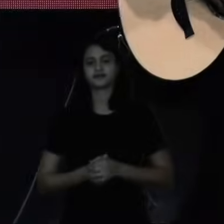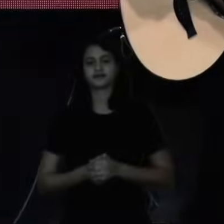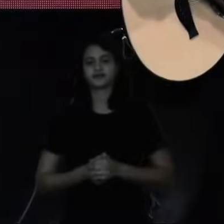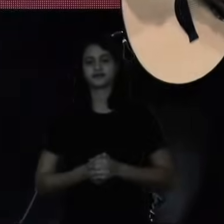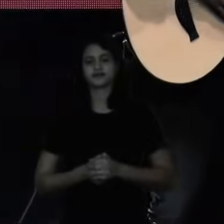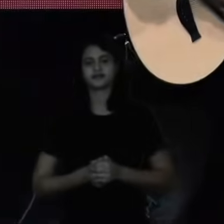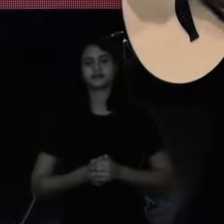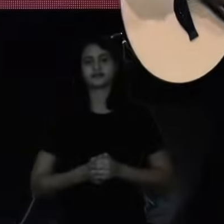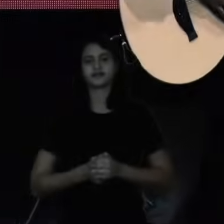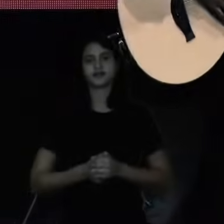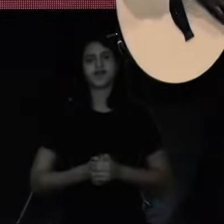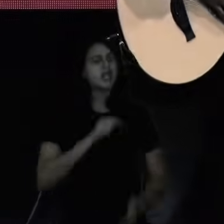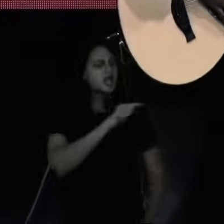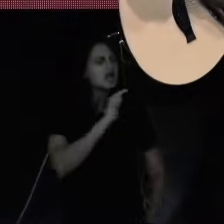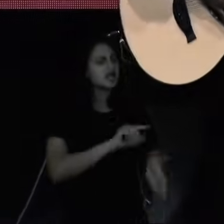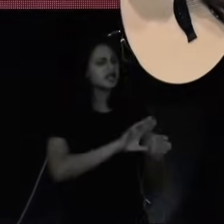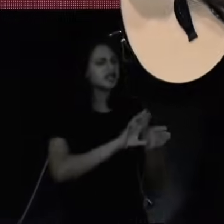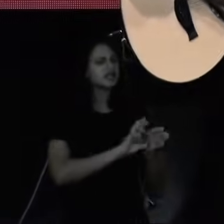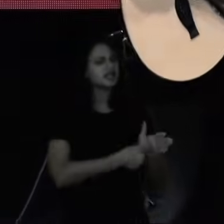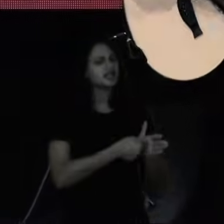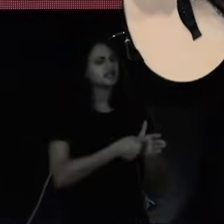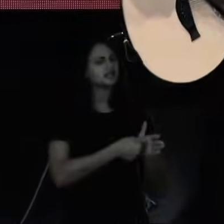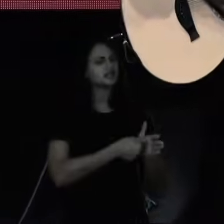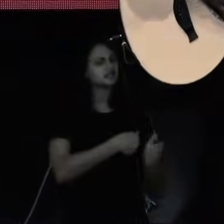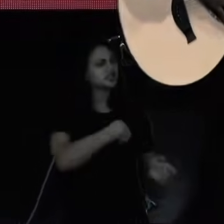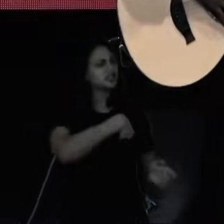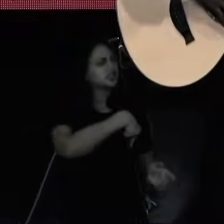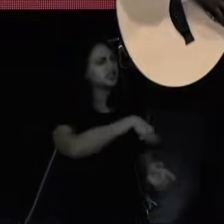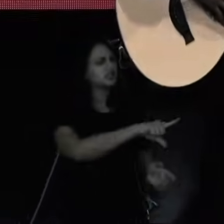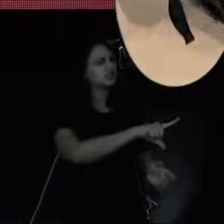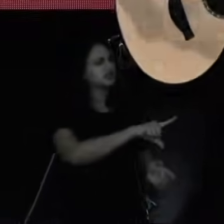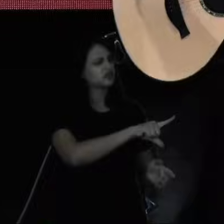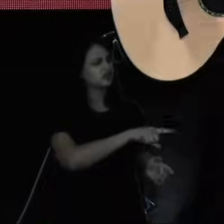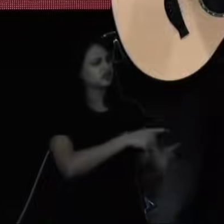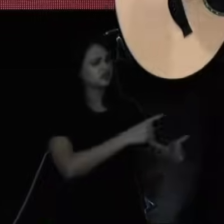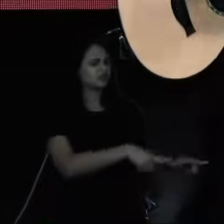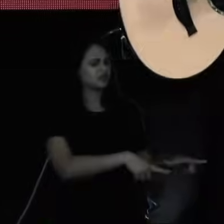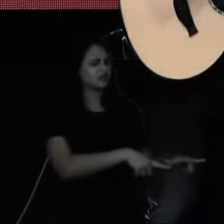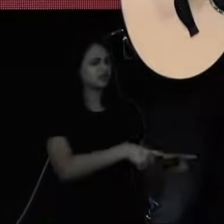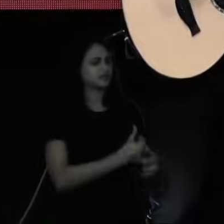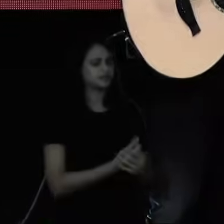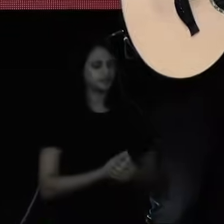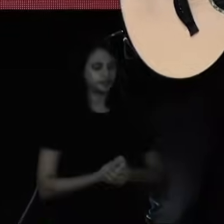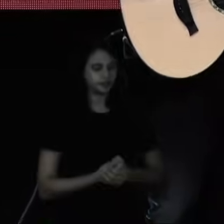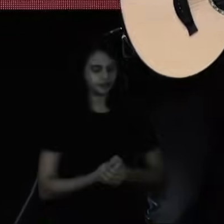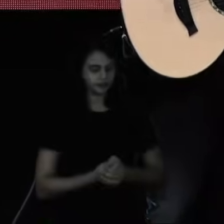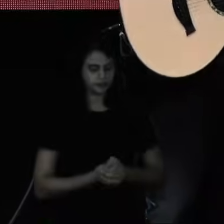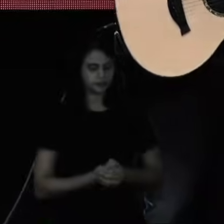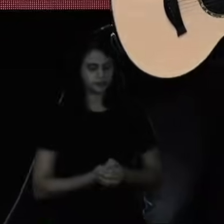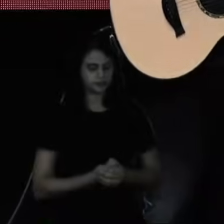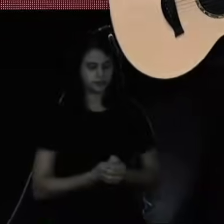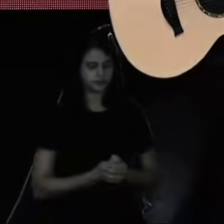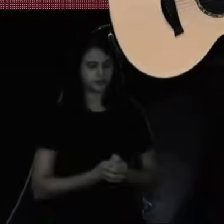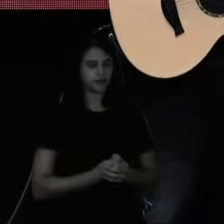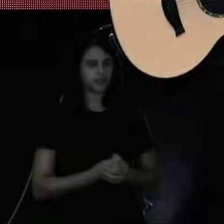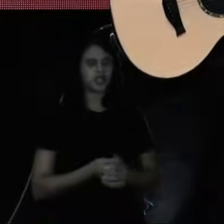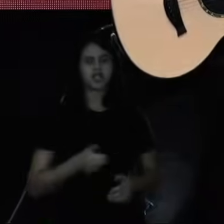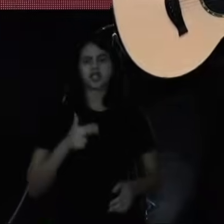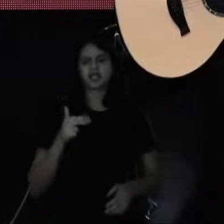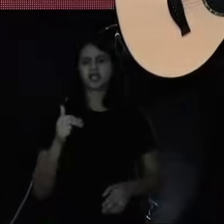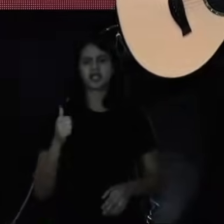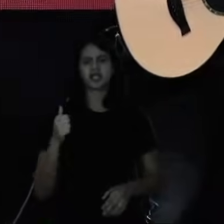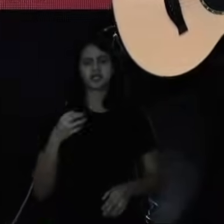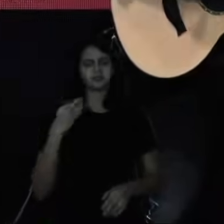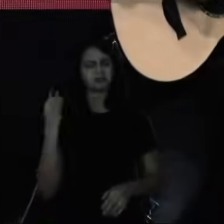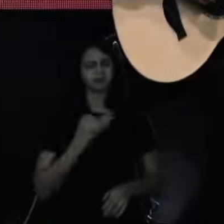que eu mandei à prisão. Ei, ninguém é perfeito. Todos